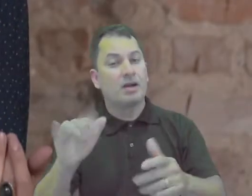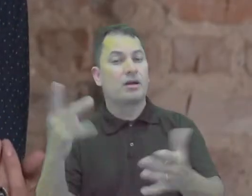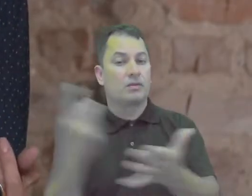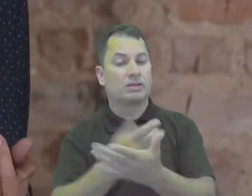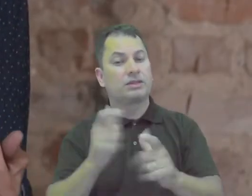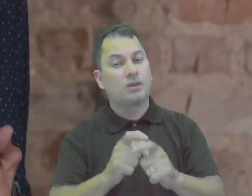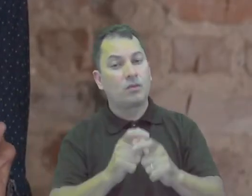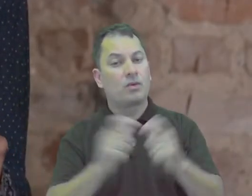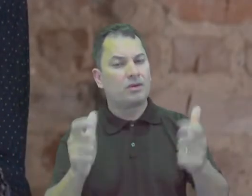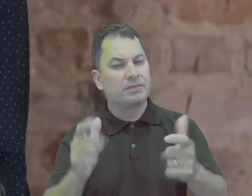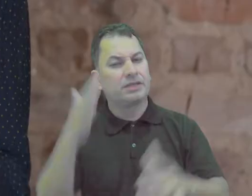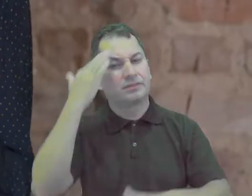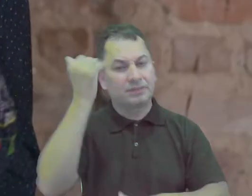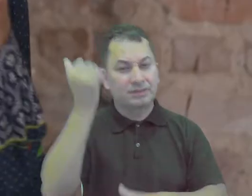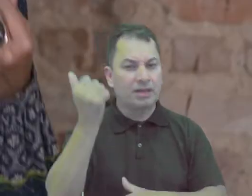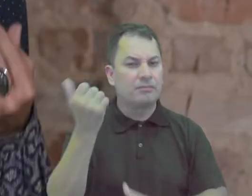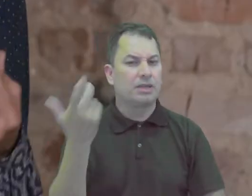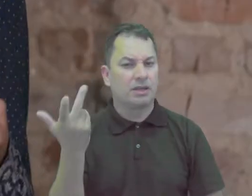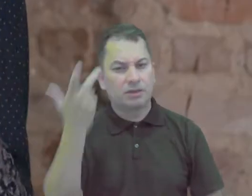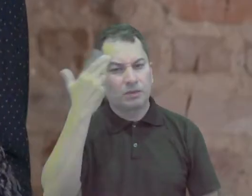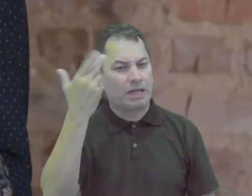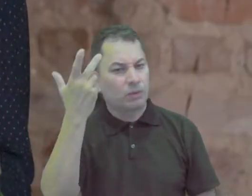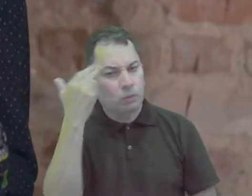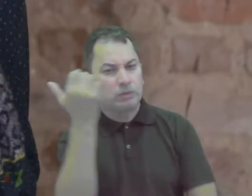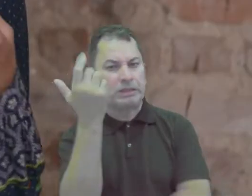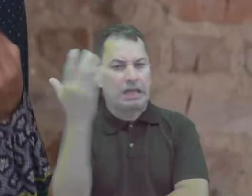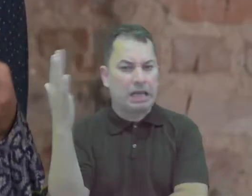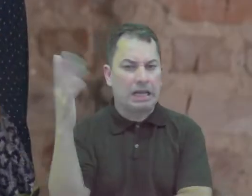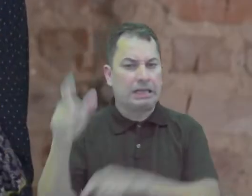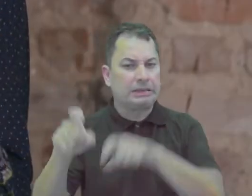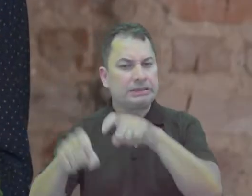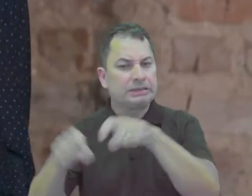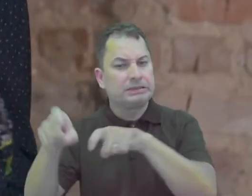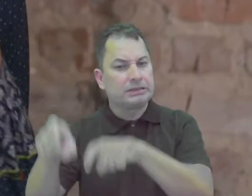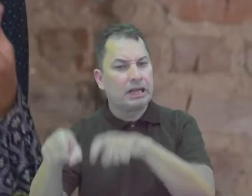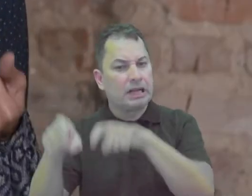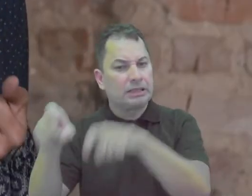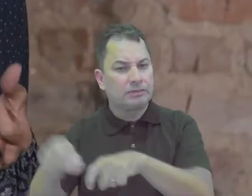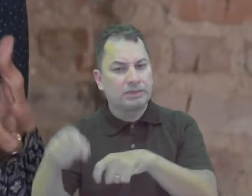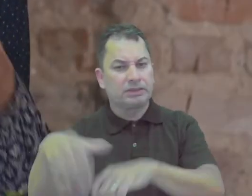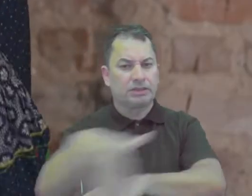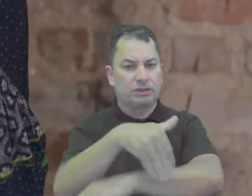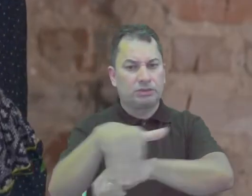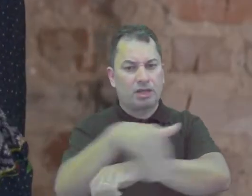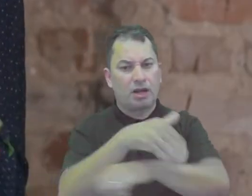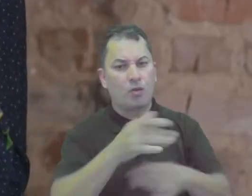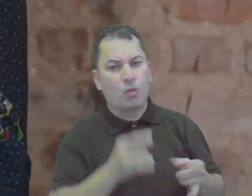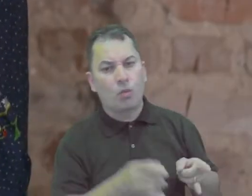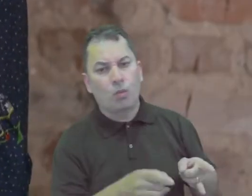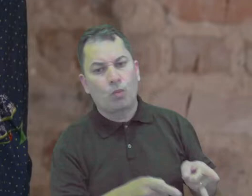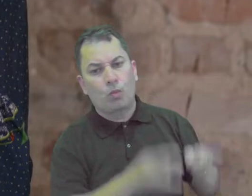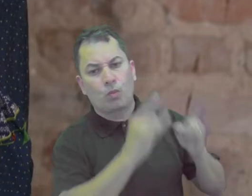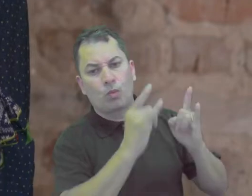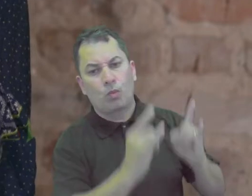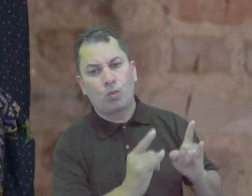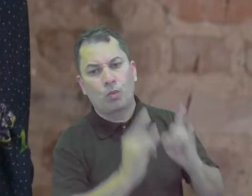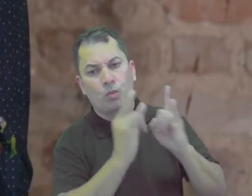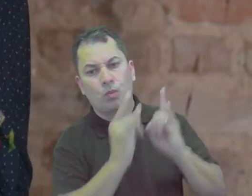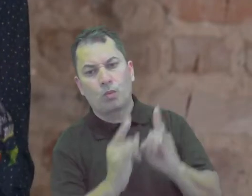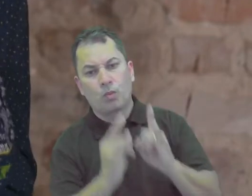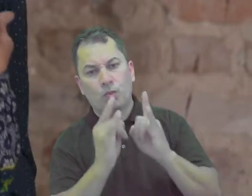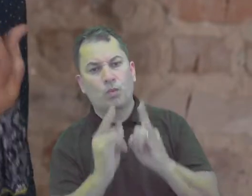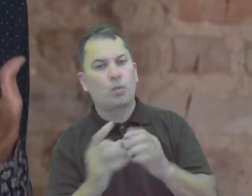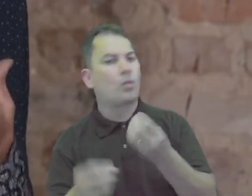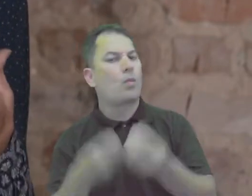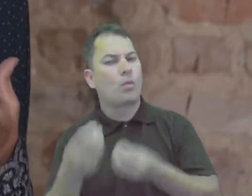são os recursos naturais, né, quais são as plantações, as ruas, onde estão os prédios, como foi feita essa construção, né? E a